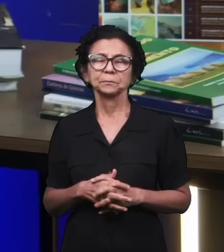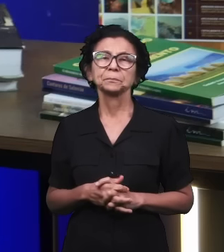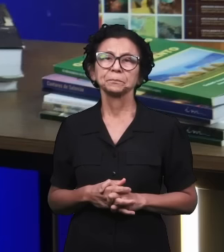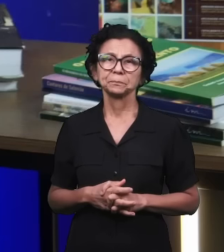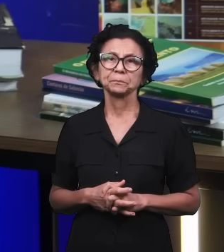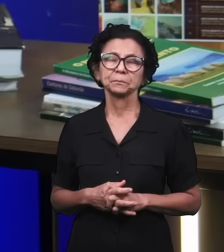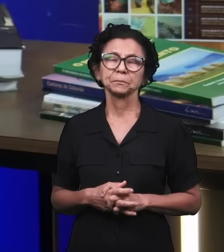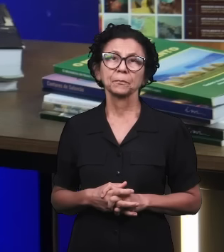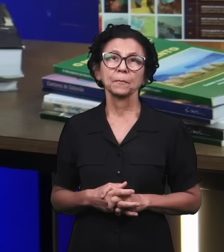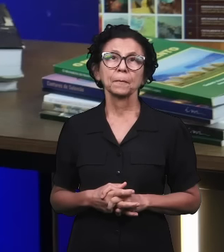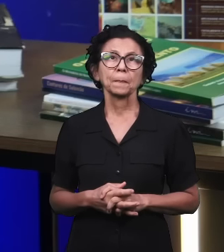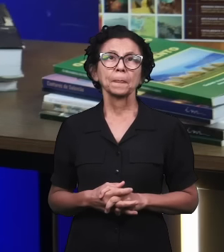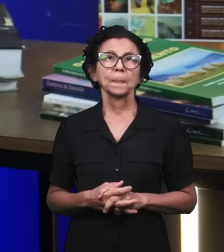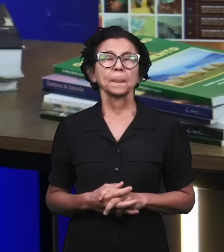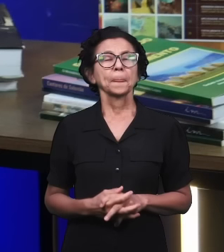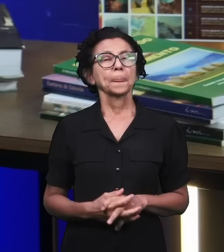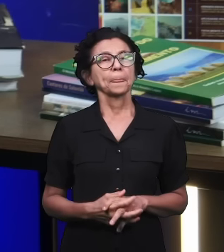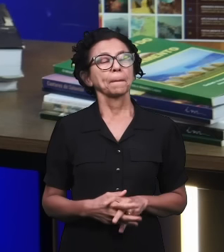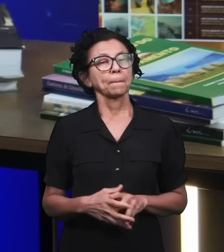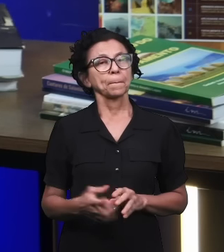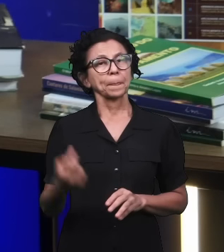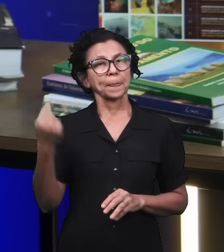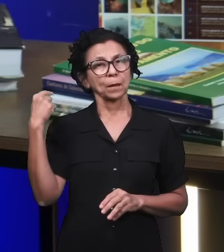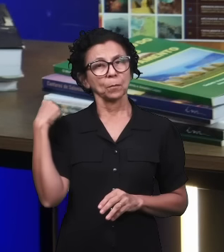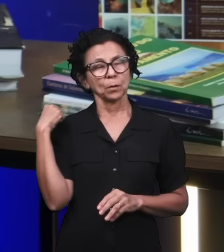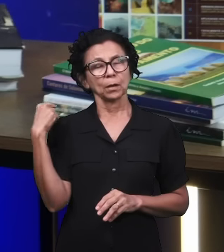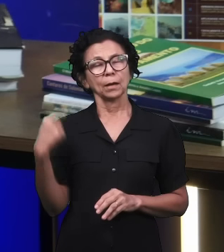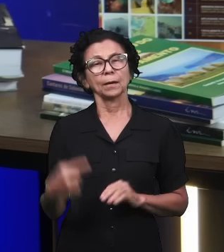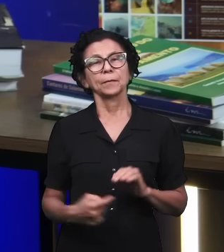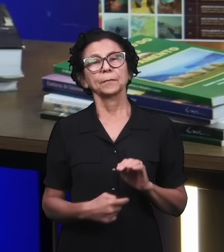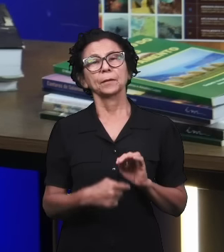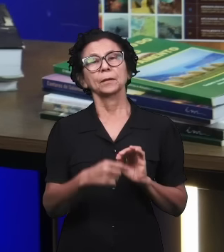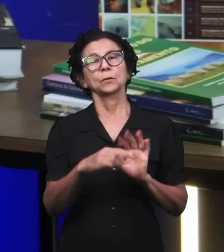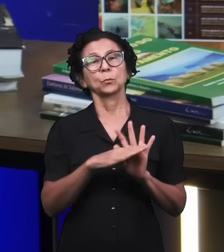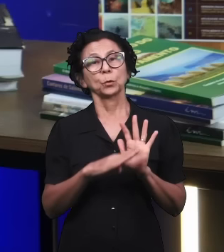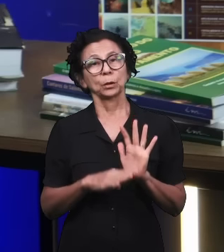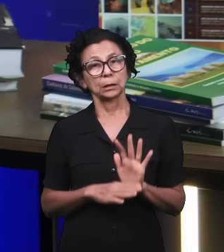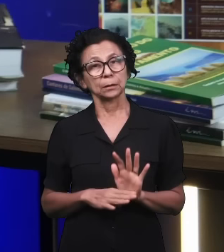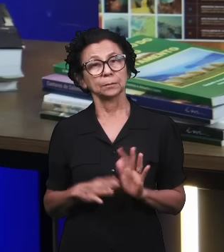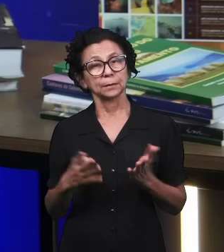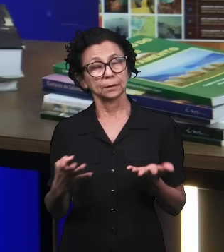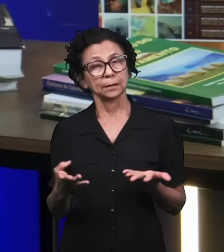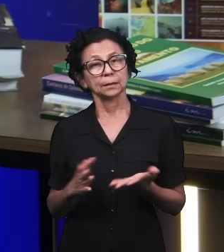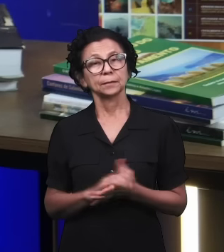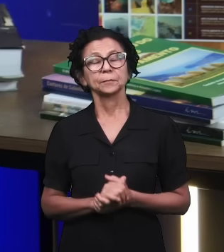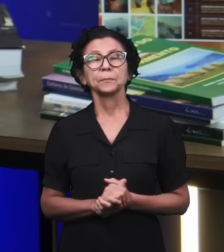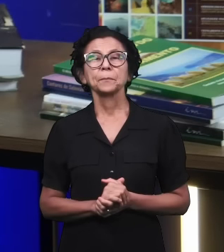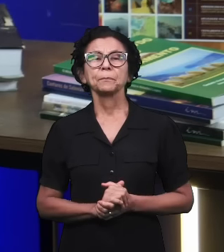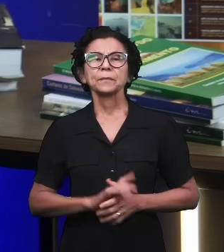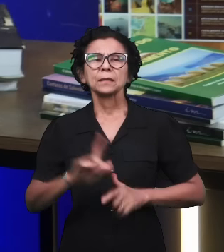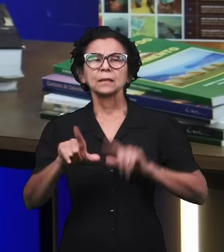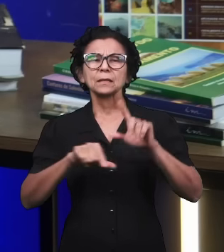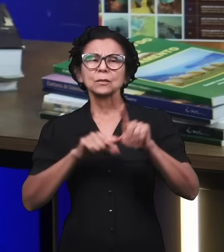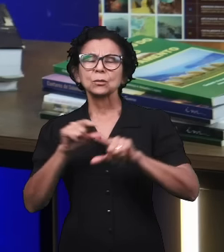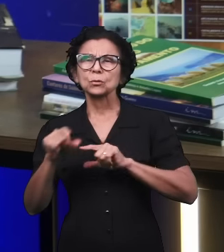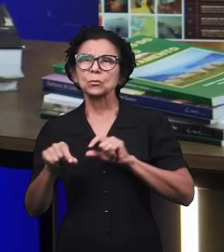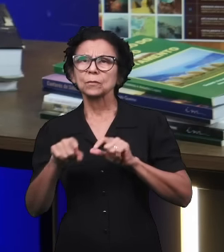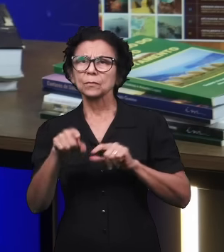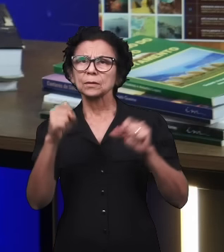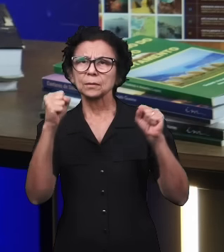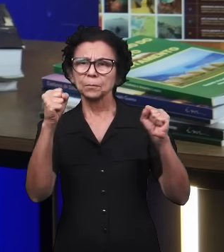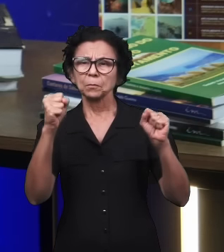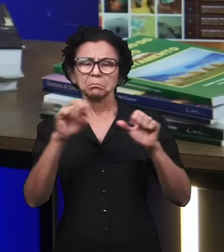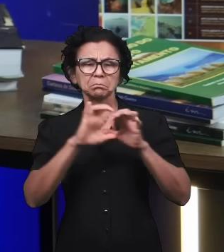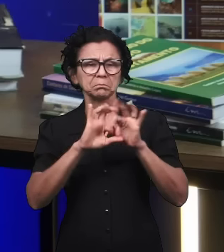volta naquilo que nós falamos no episódio passado, que é essa escolha, né? O homem hoje pode fazer uma escolha. Sim. O escolha